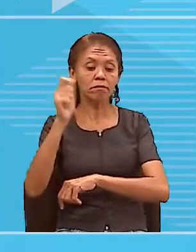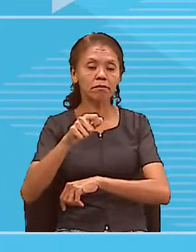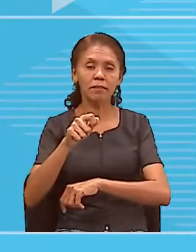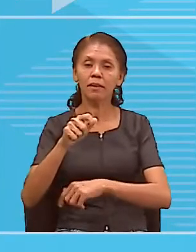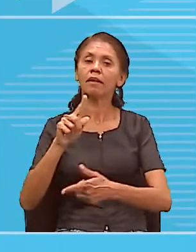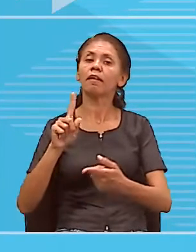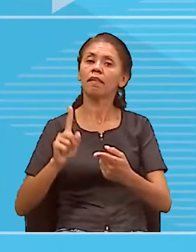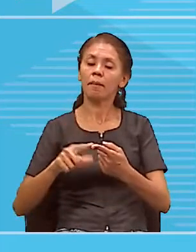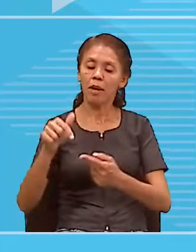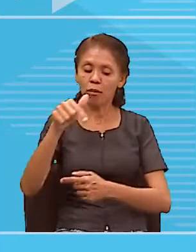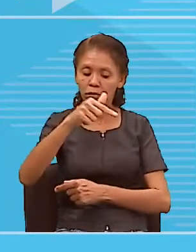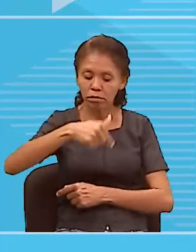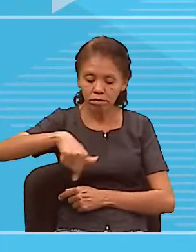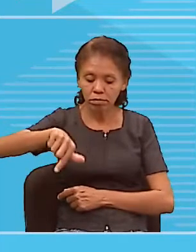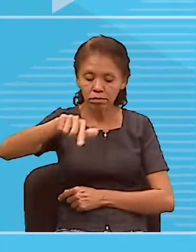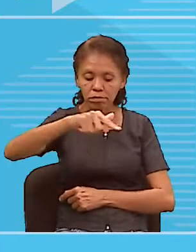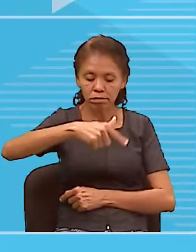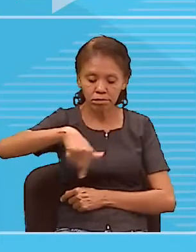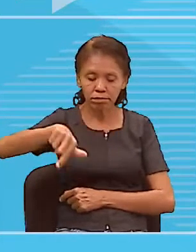vários círculos